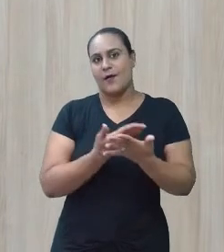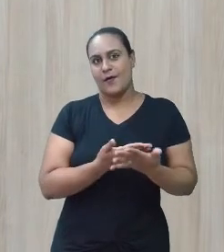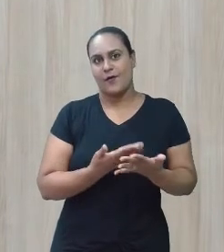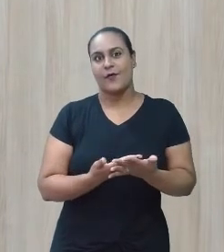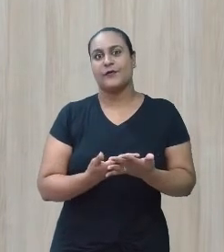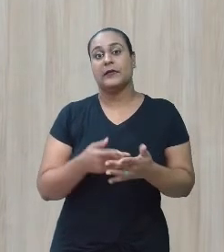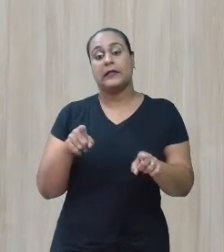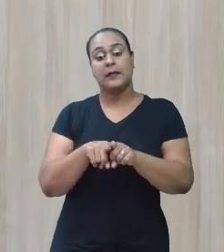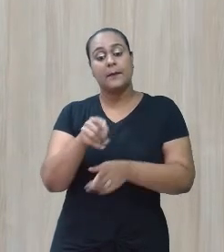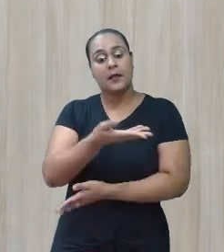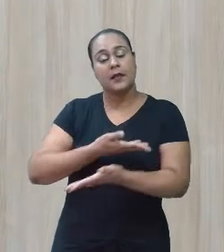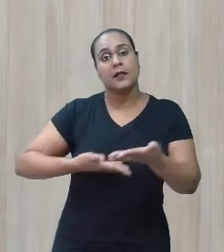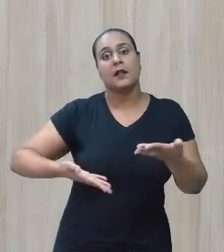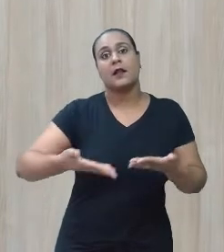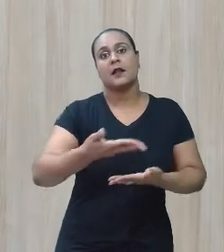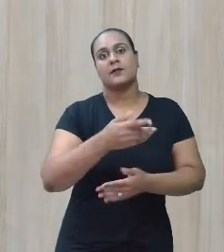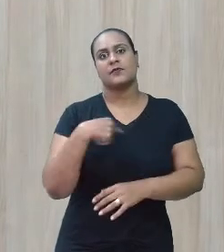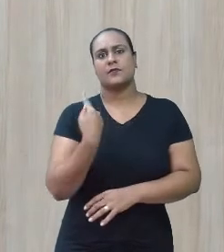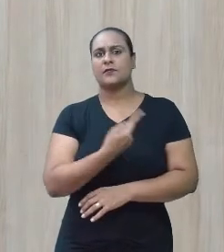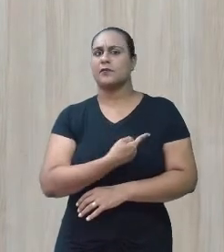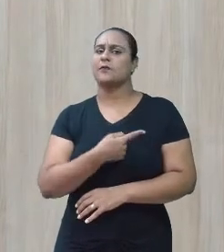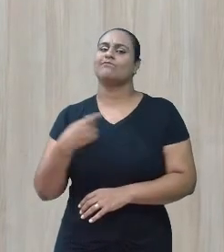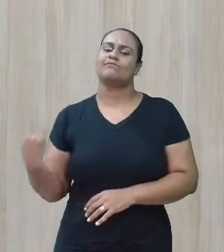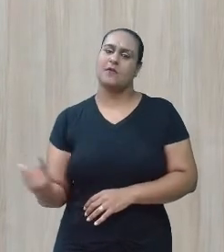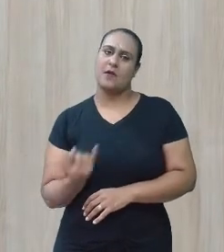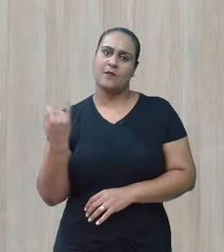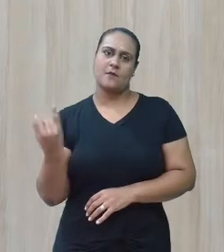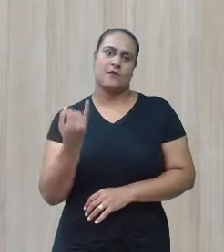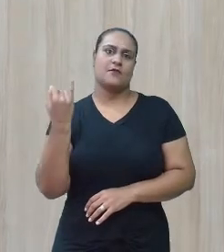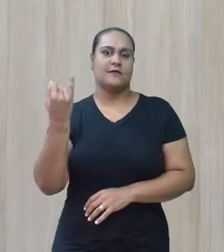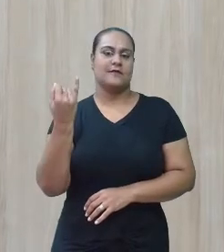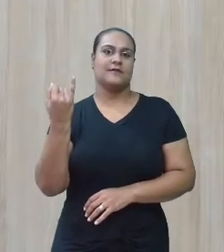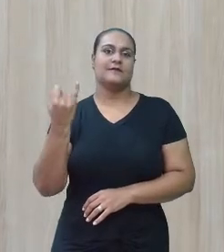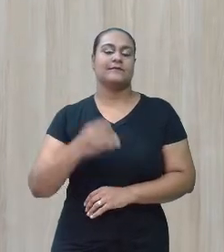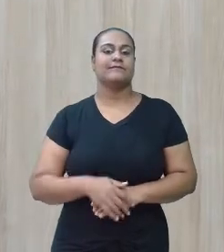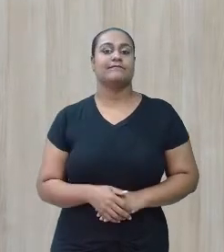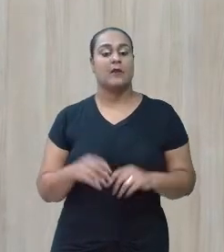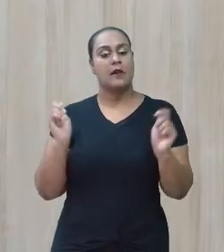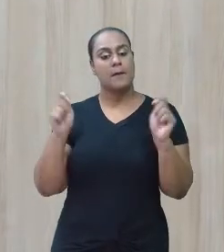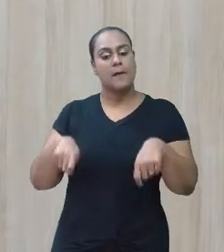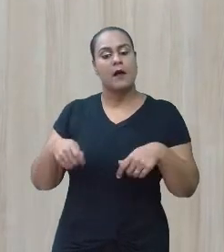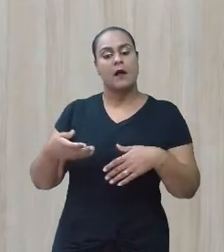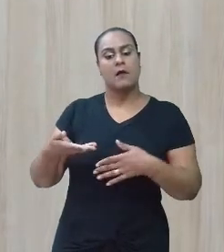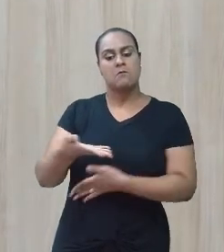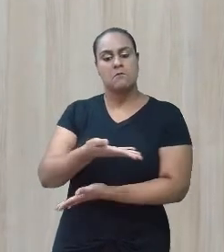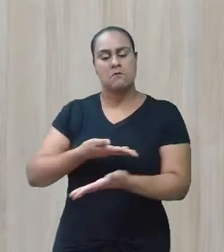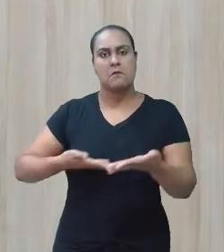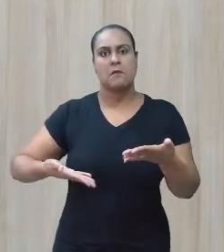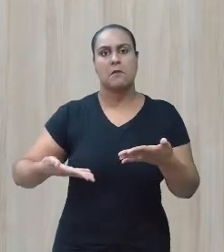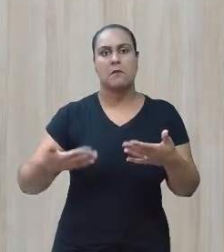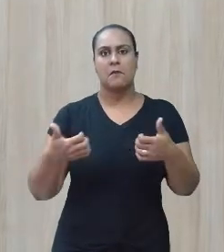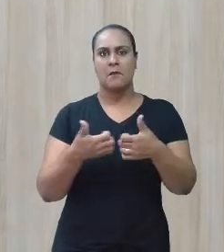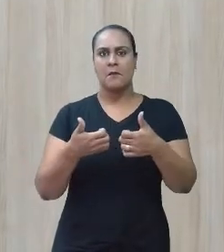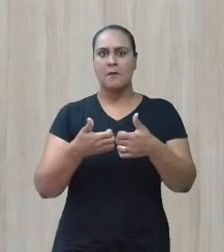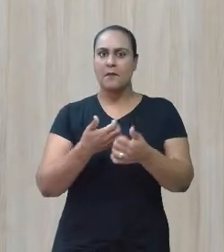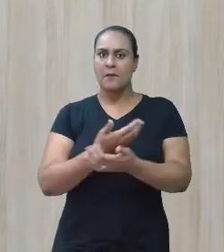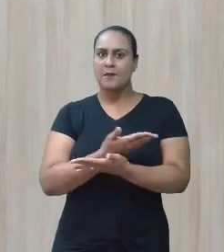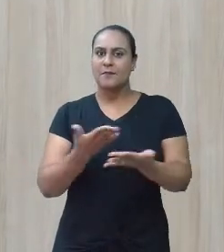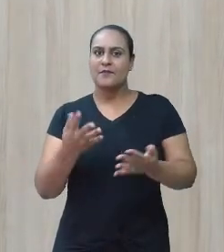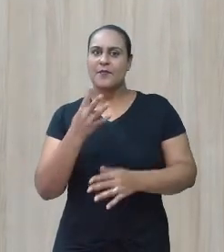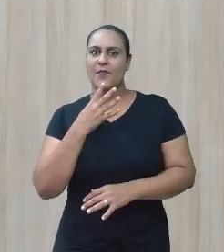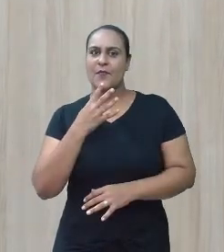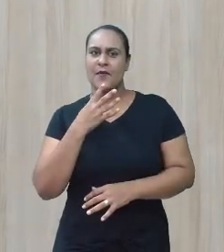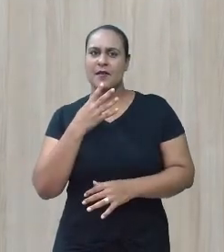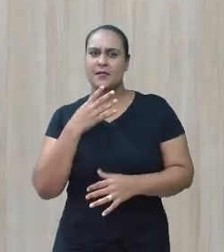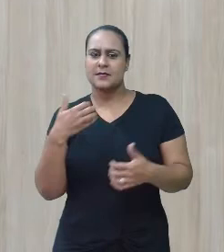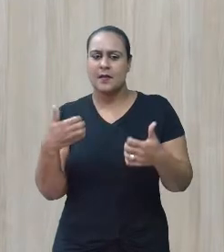interação conosco, tá certo? Então isso aí é muito importante para que possamos ter essa aproximação com vocês e conhecer de